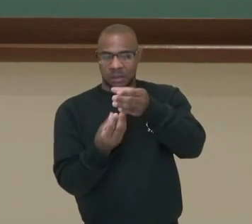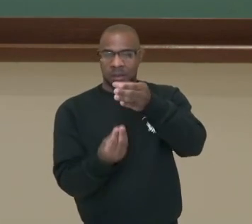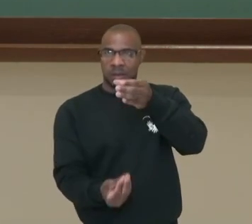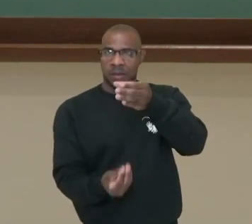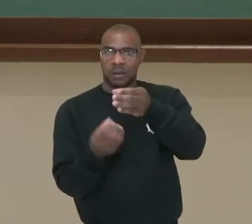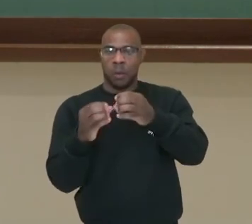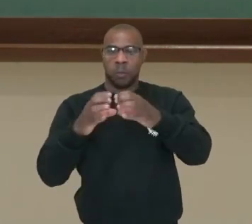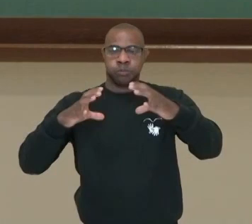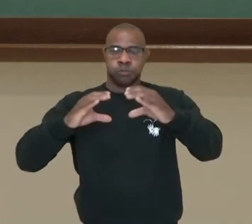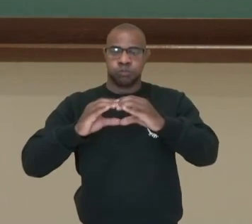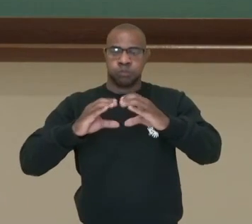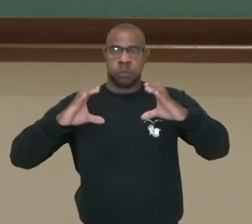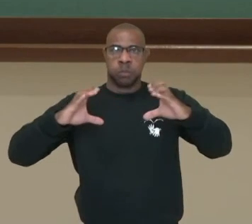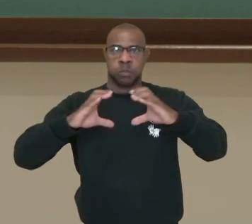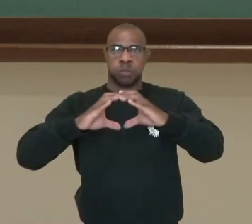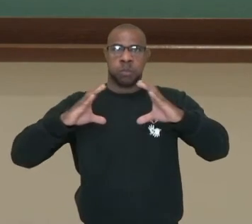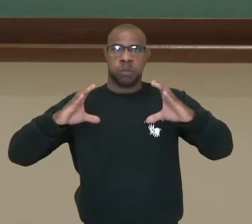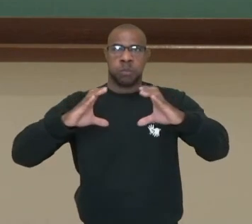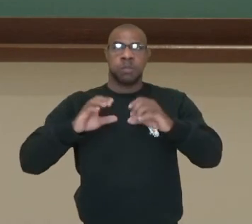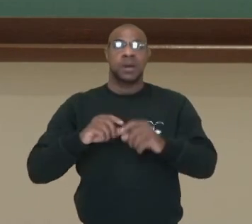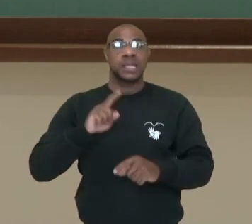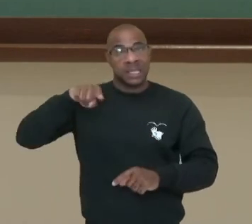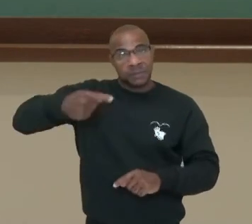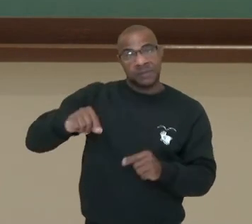Após fazer esse movimento,